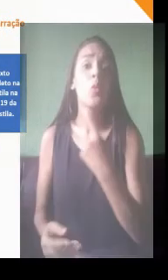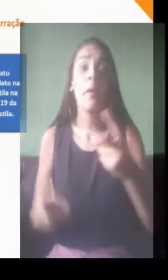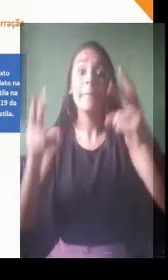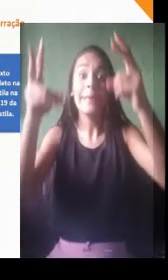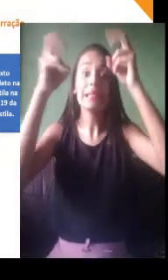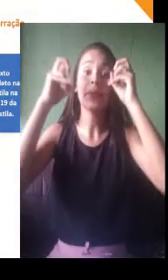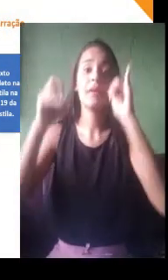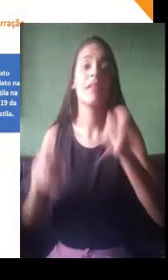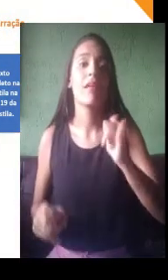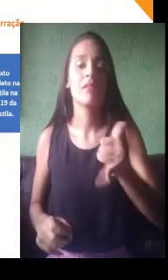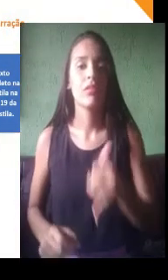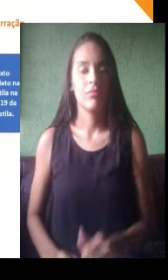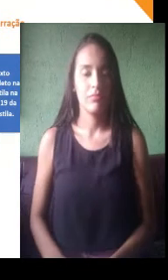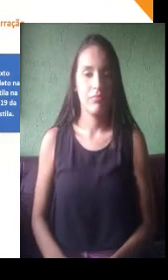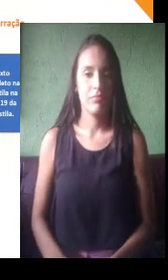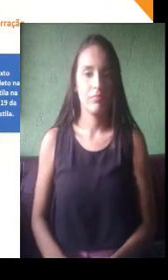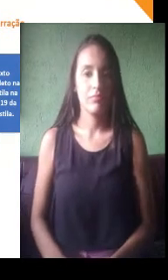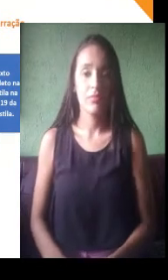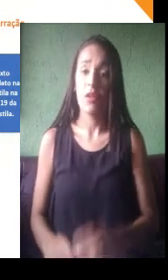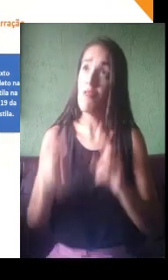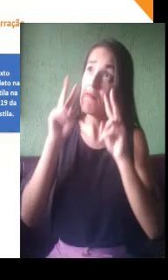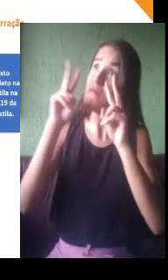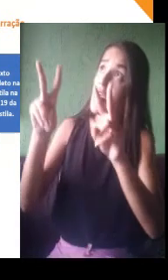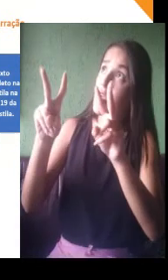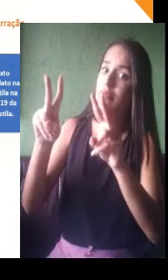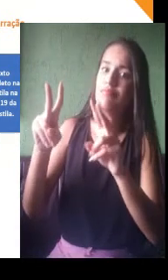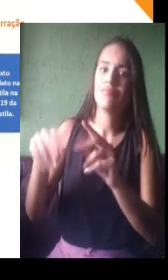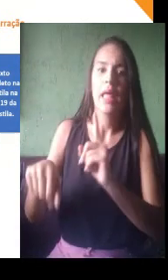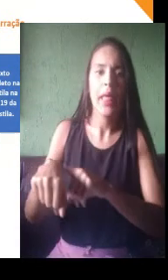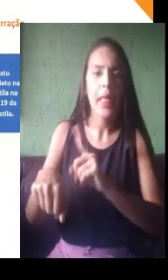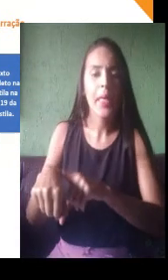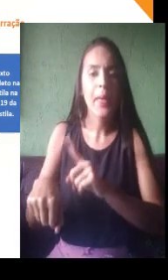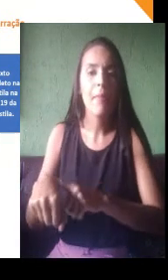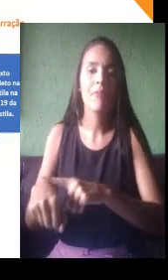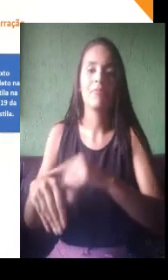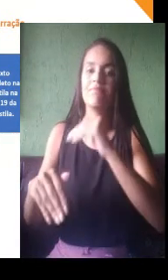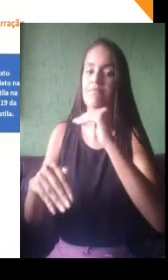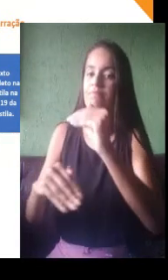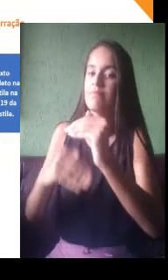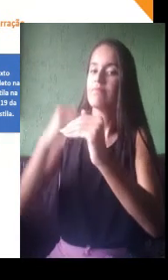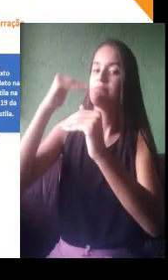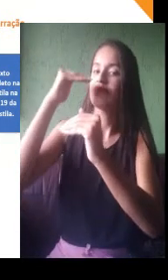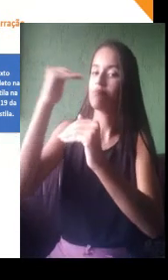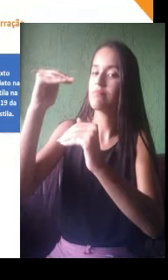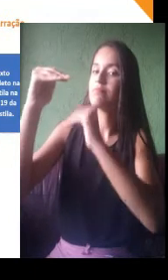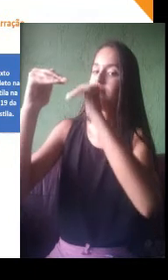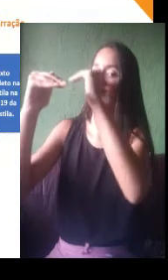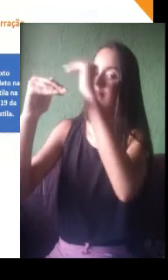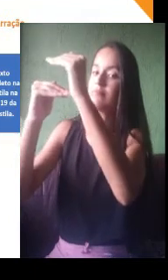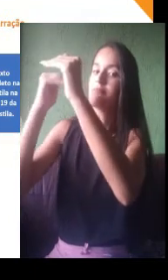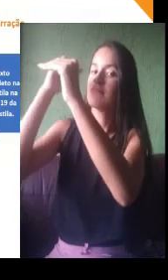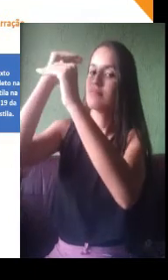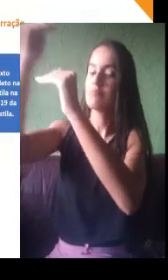A de predominância argumentativa por defender um ponto de vista, seja, defender de que Galvão Bueno é um